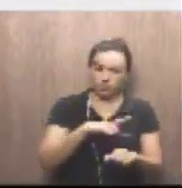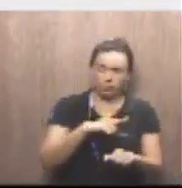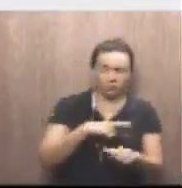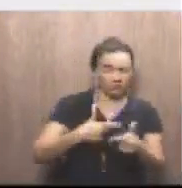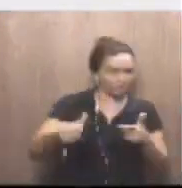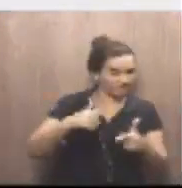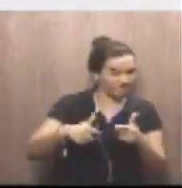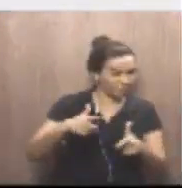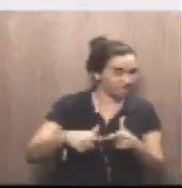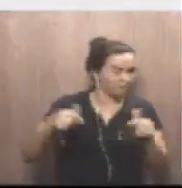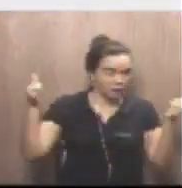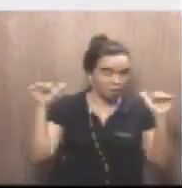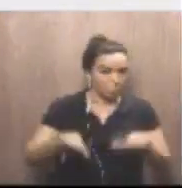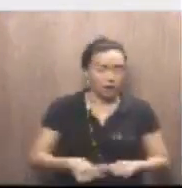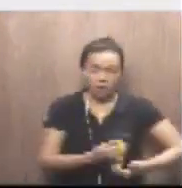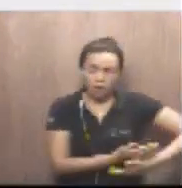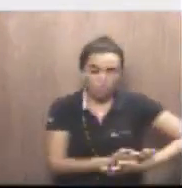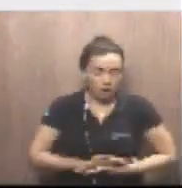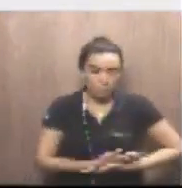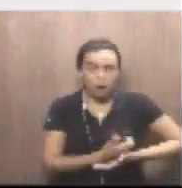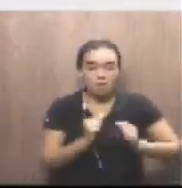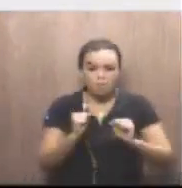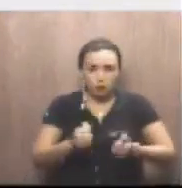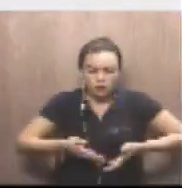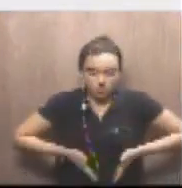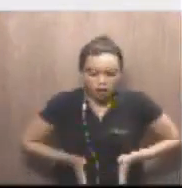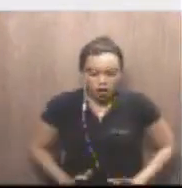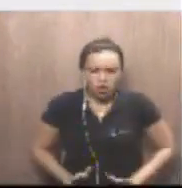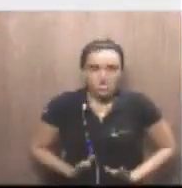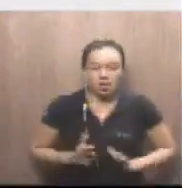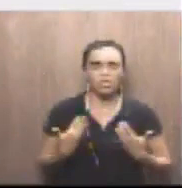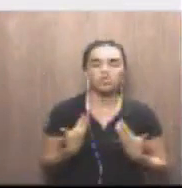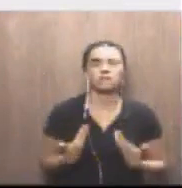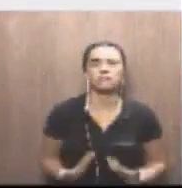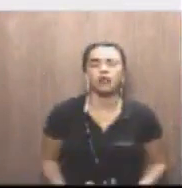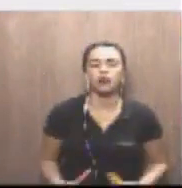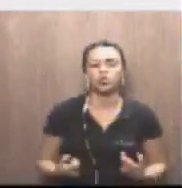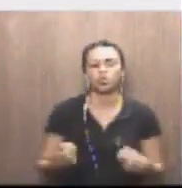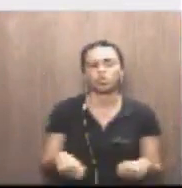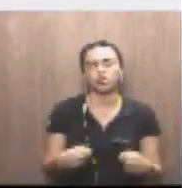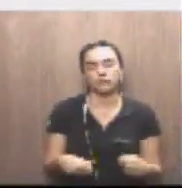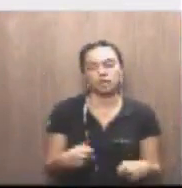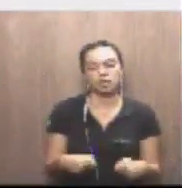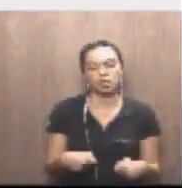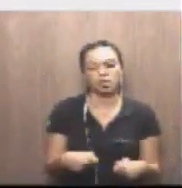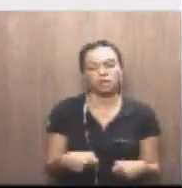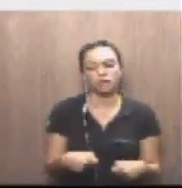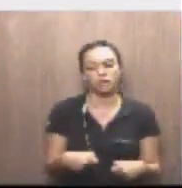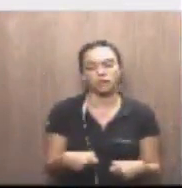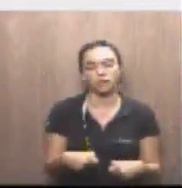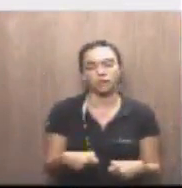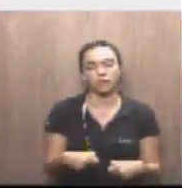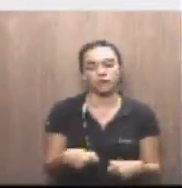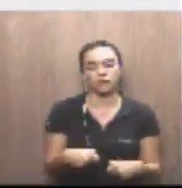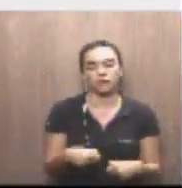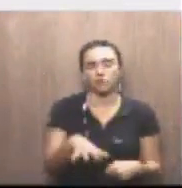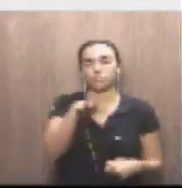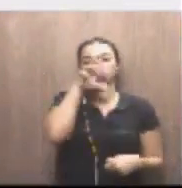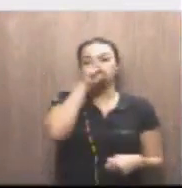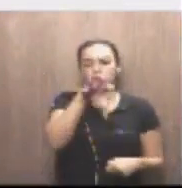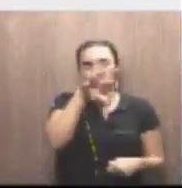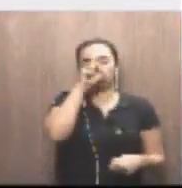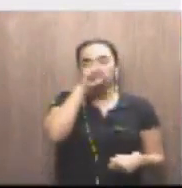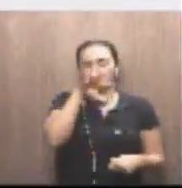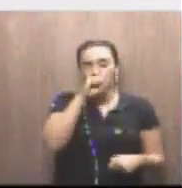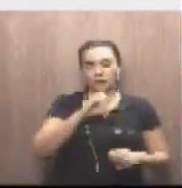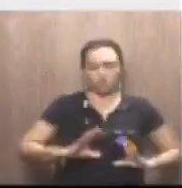essa taxistolia, o bebê pode nascer cansado, precisando de ventilação, e